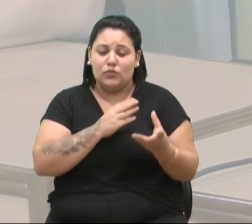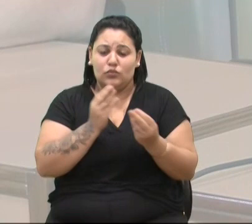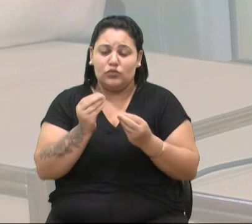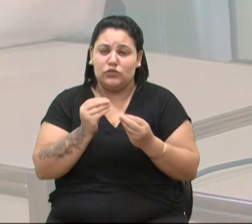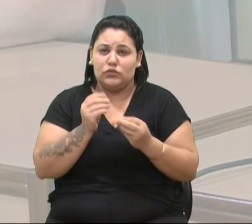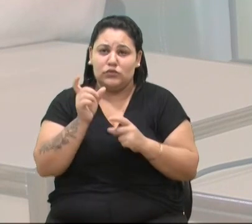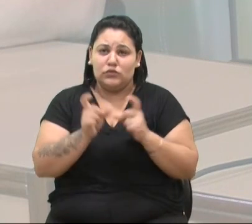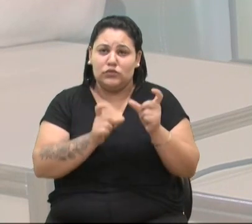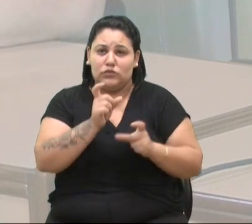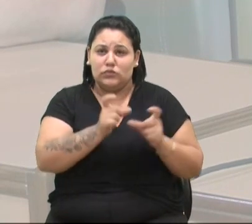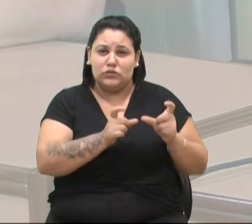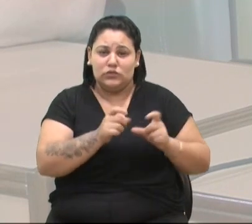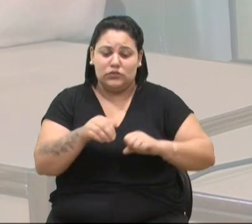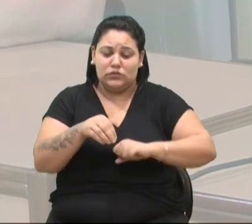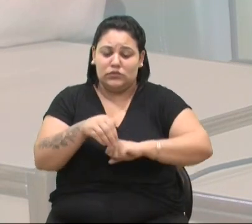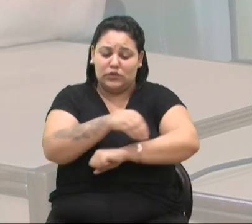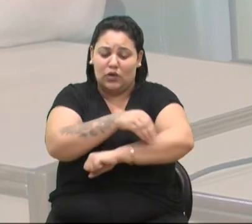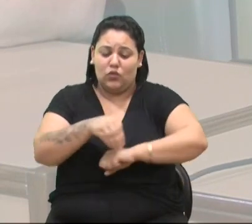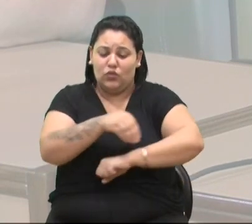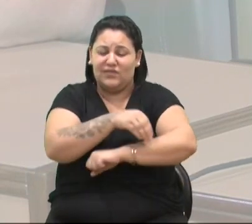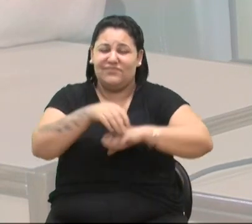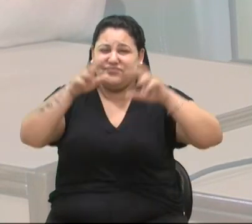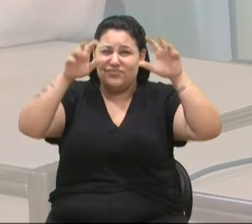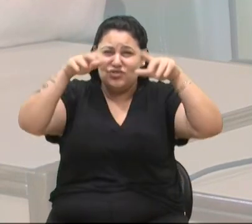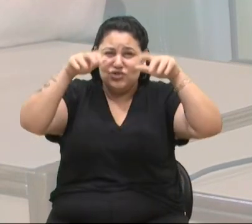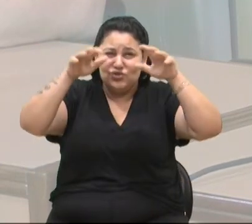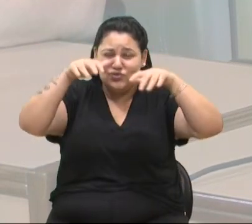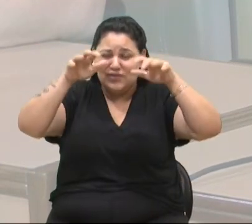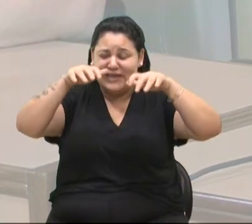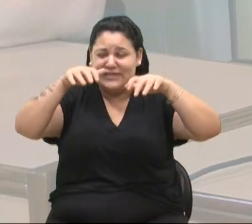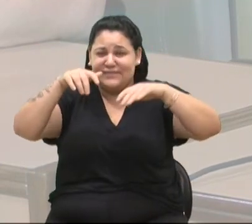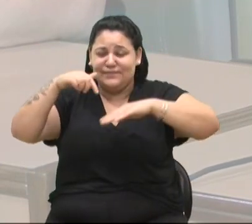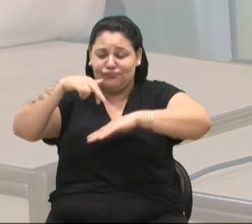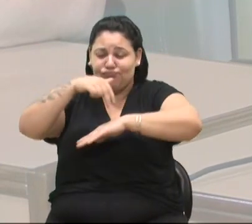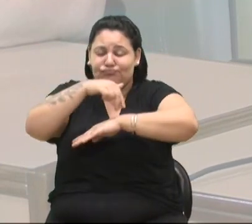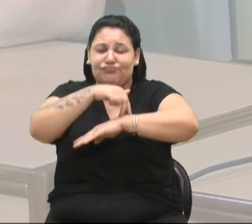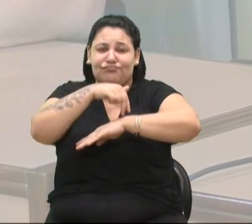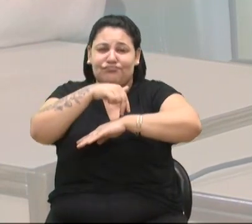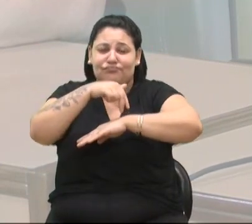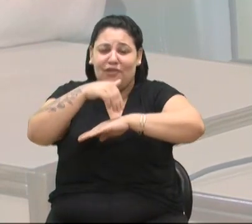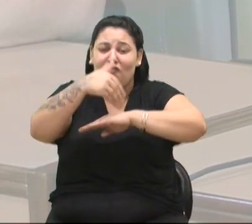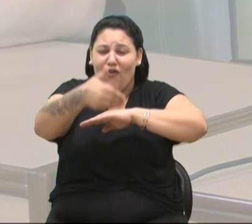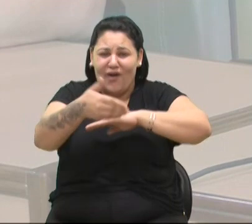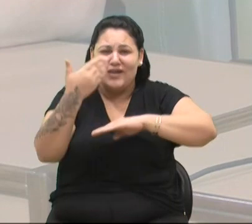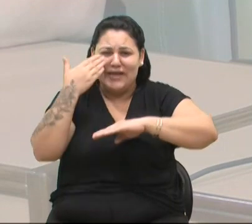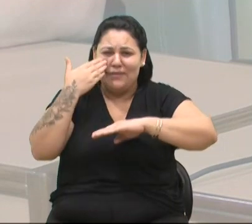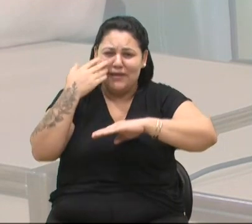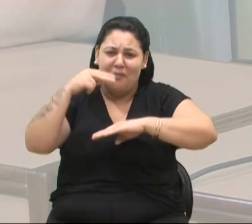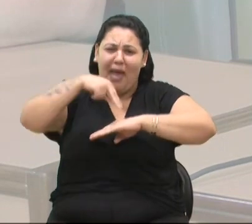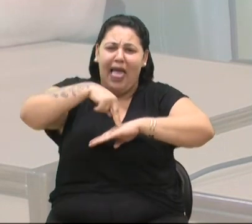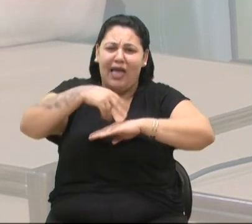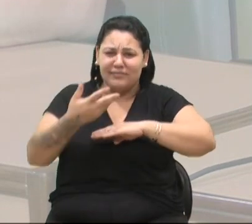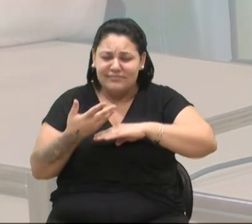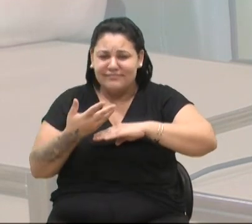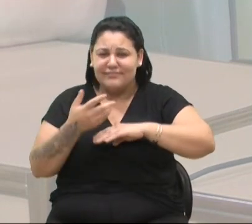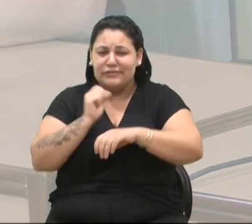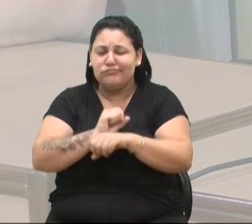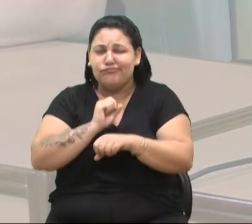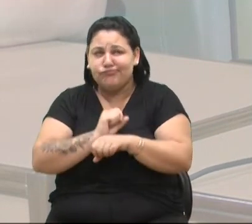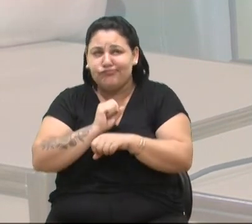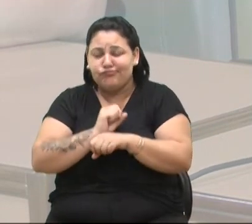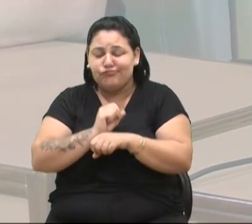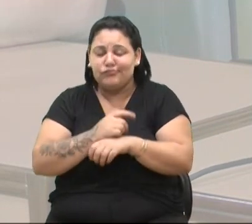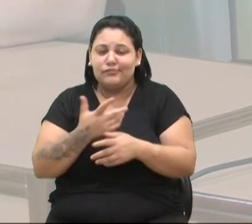pessoas ficando na rua no tempo, há muito tempo, né? E agora não está sendo diferente, né? E além